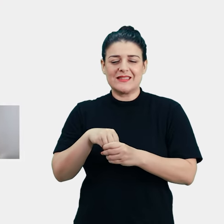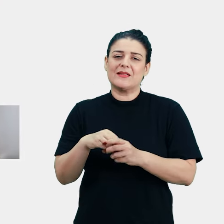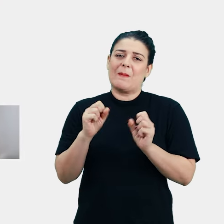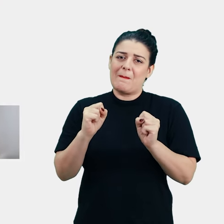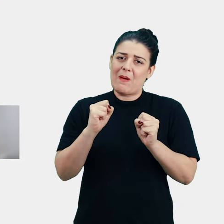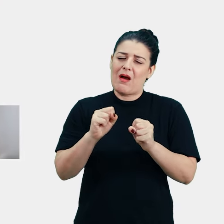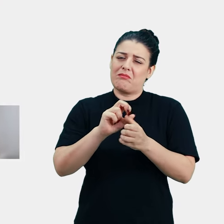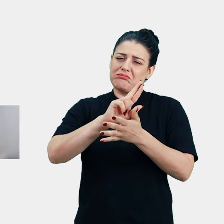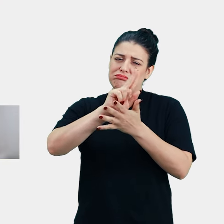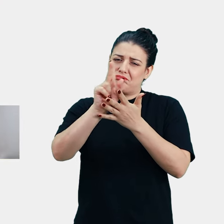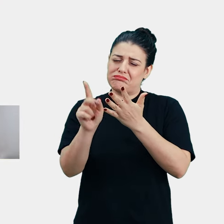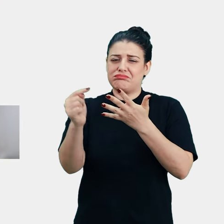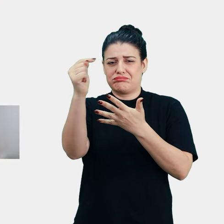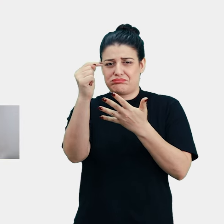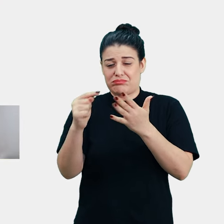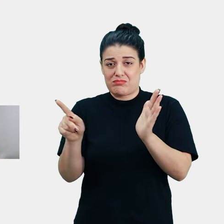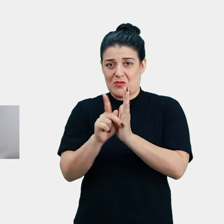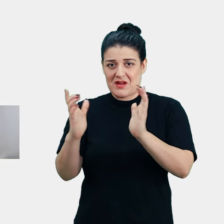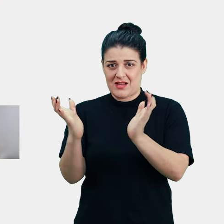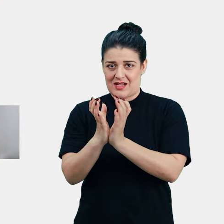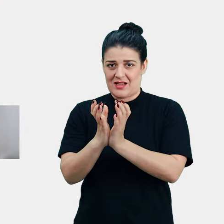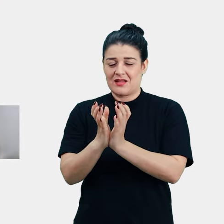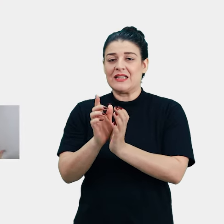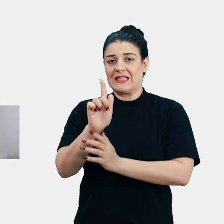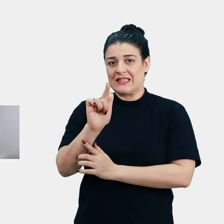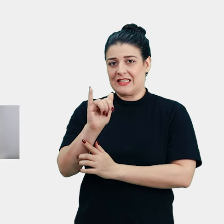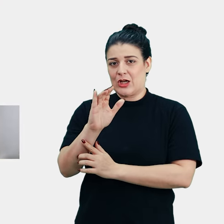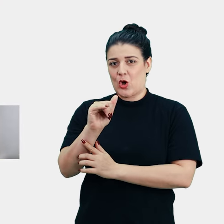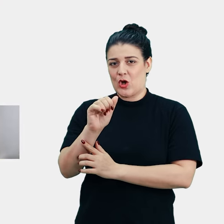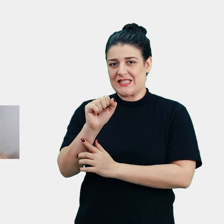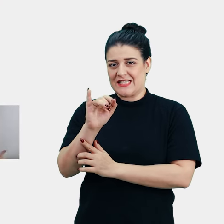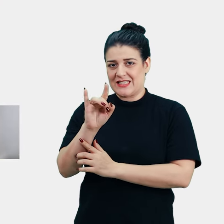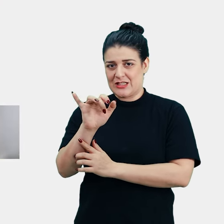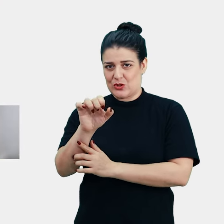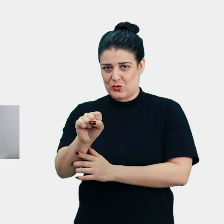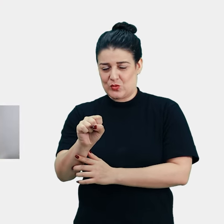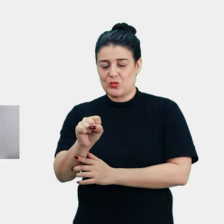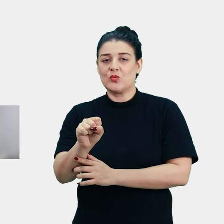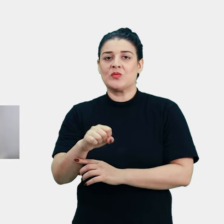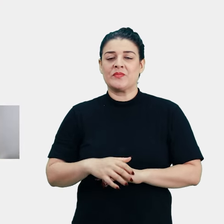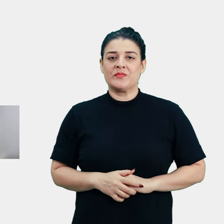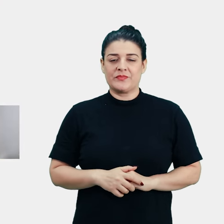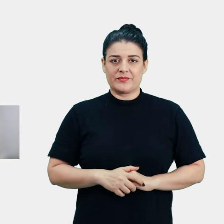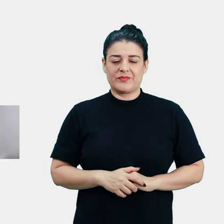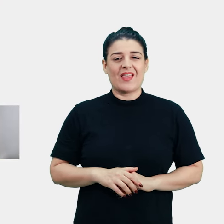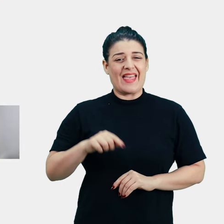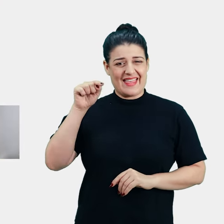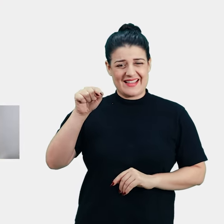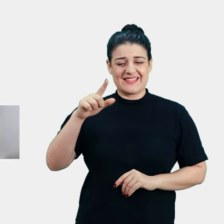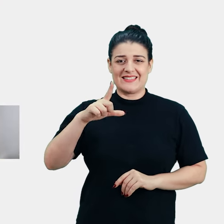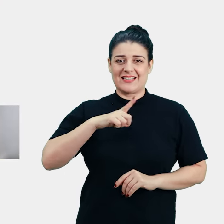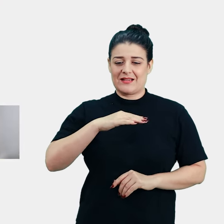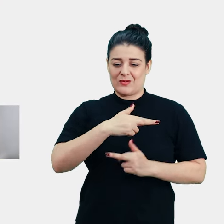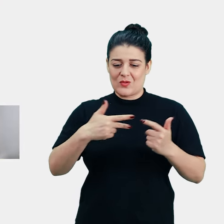ser oglicosídeos, vão ser glicosídeos. Os oglicosídeos é quando essas unidades